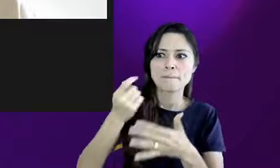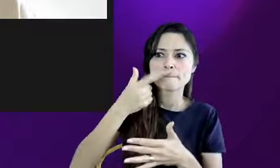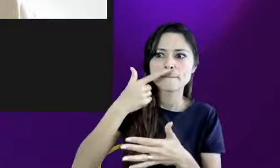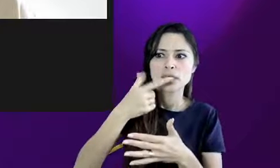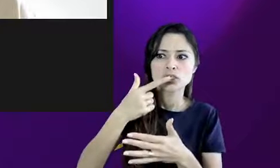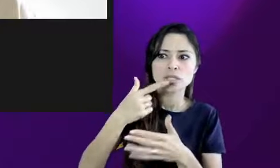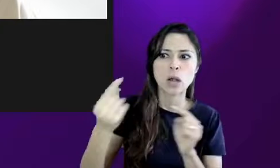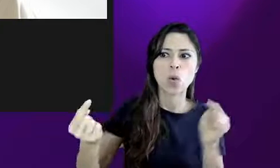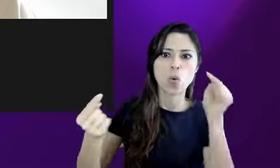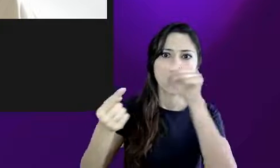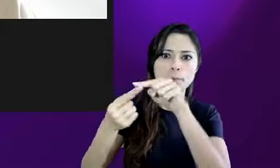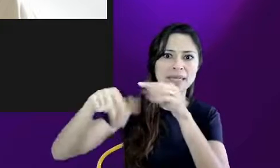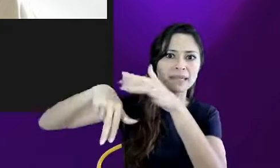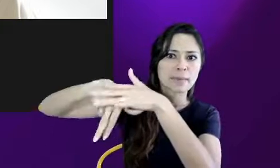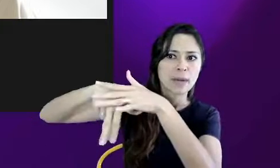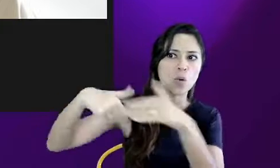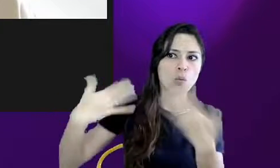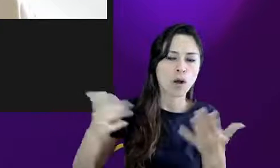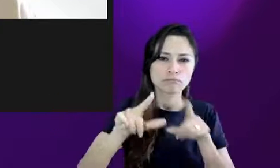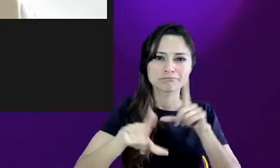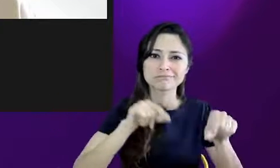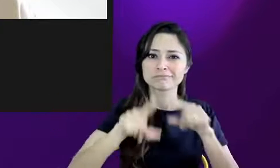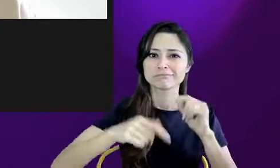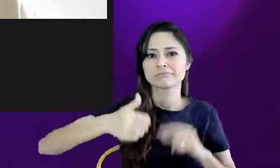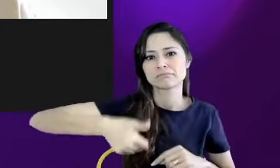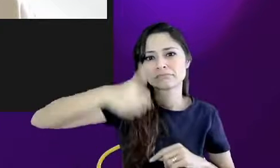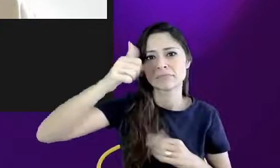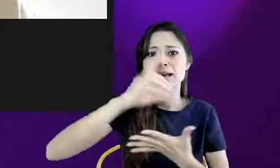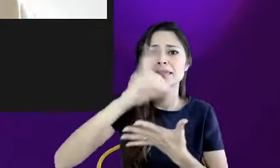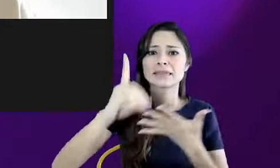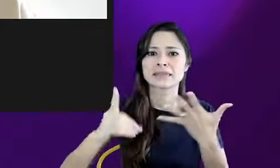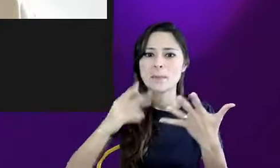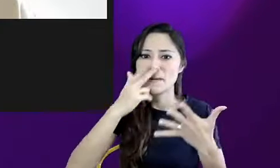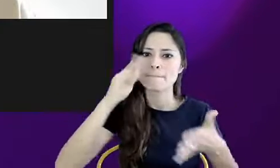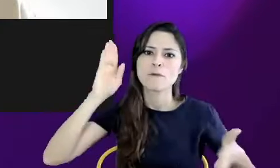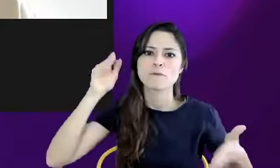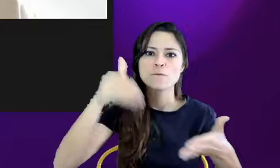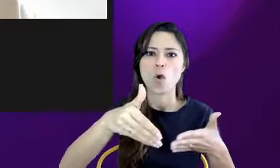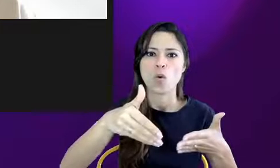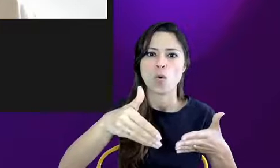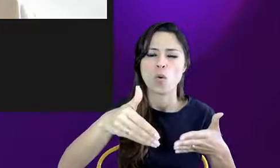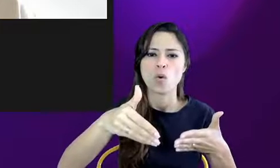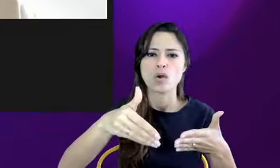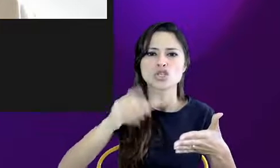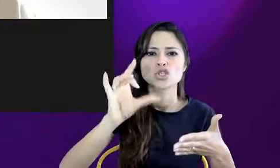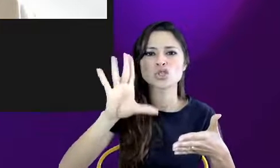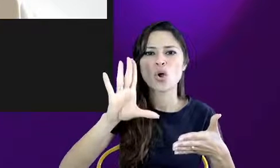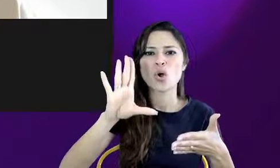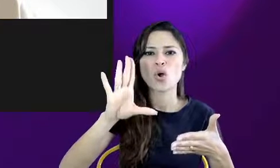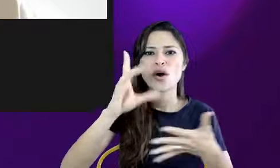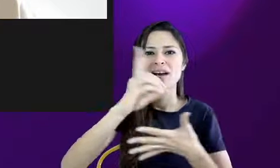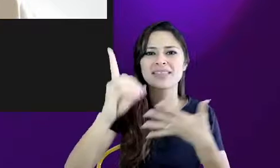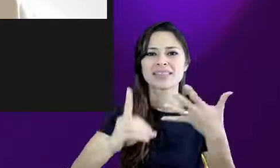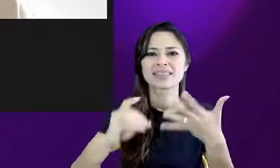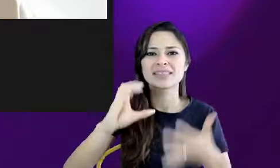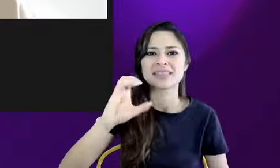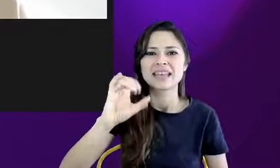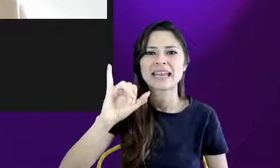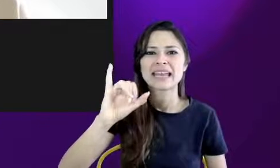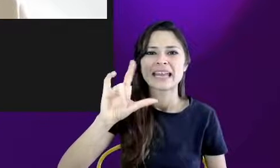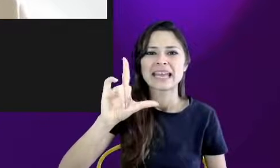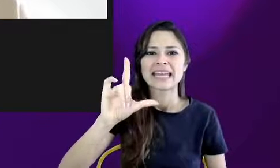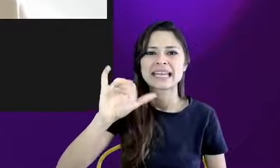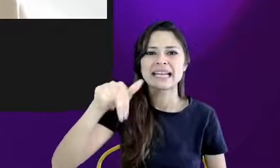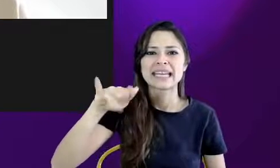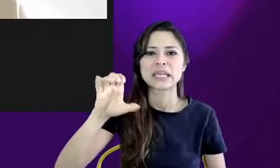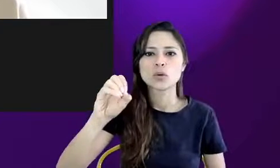mais se adequaria àquele paciente com esses dados mais objetivos, não tão somente nos dados clínicos, mas nos dados mais